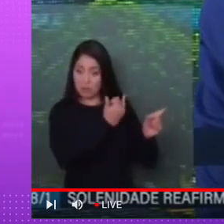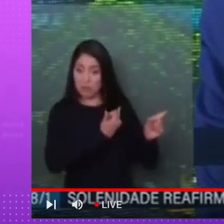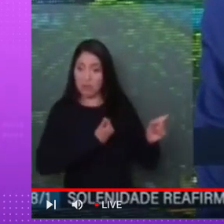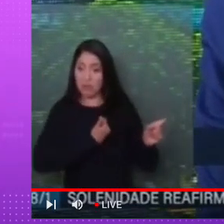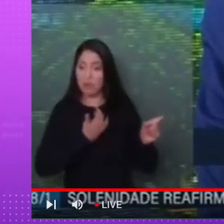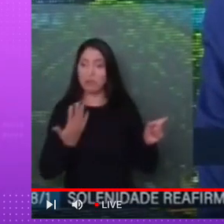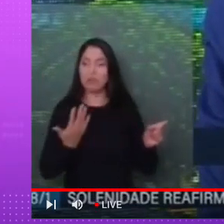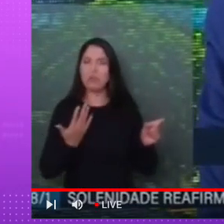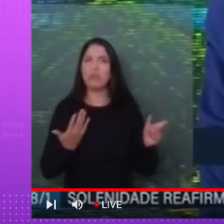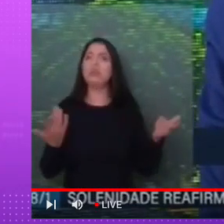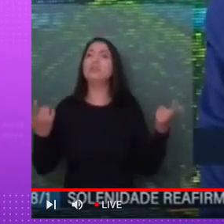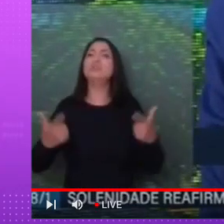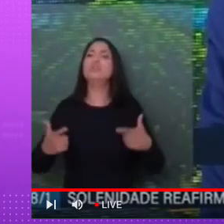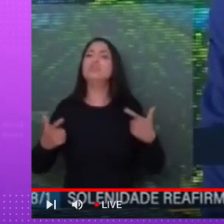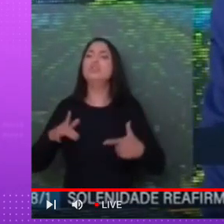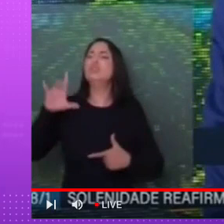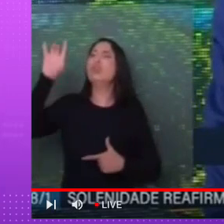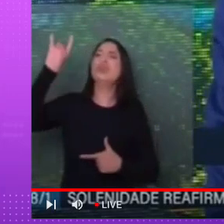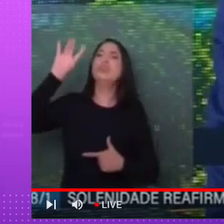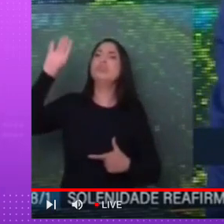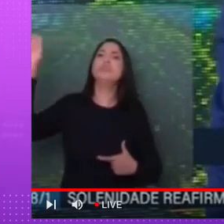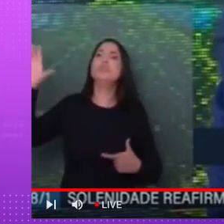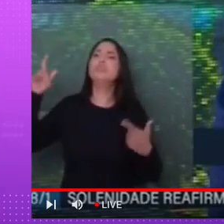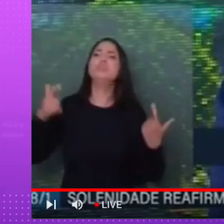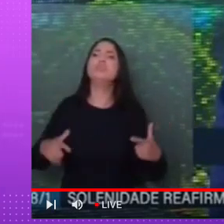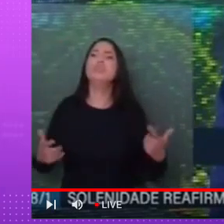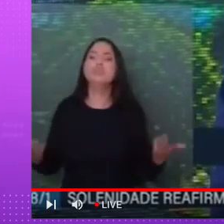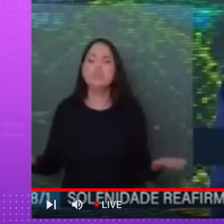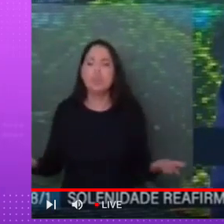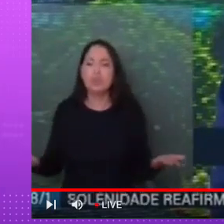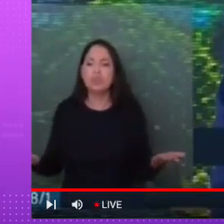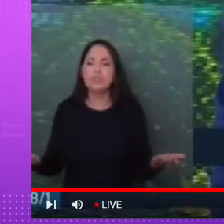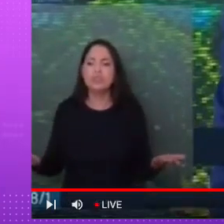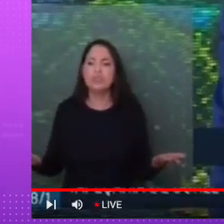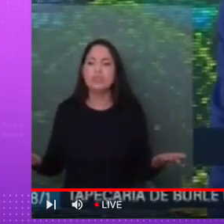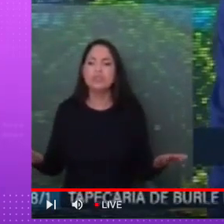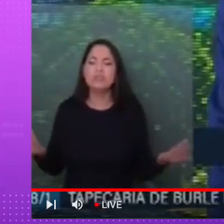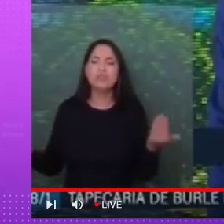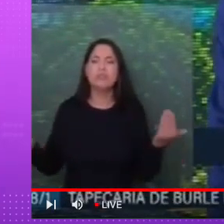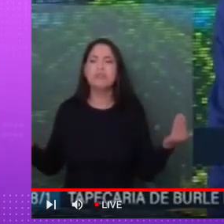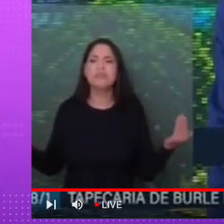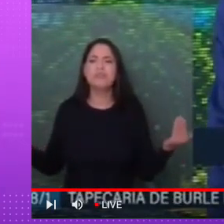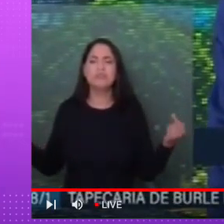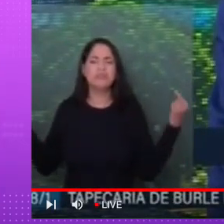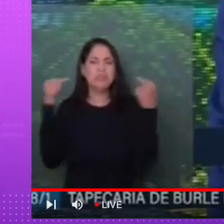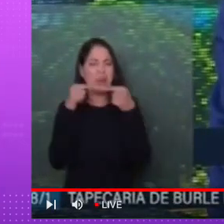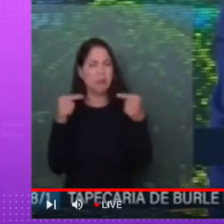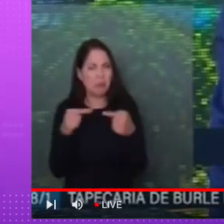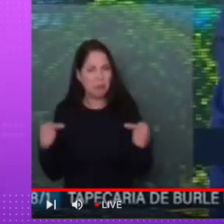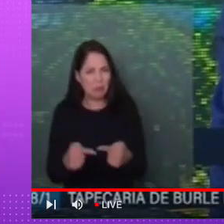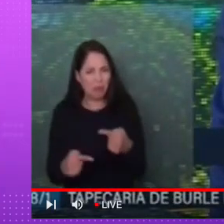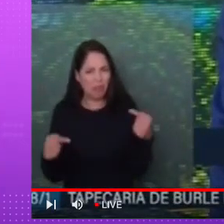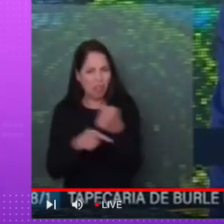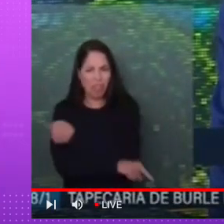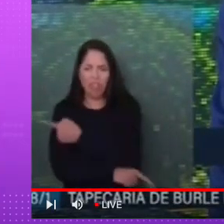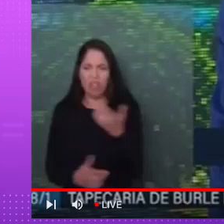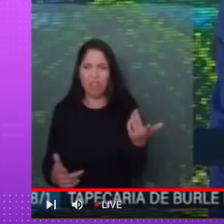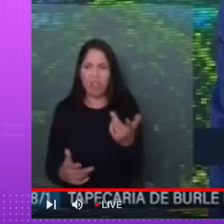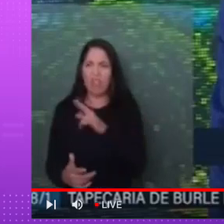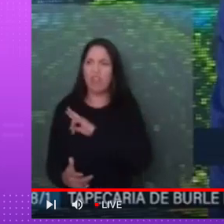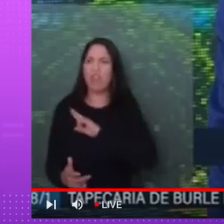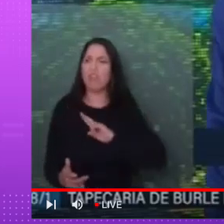reclusão em regime fechado e 1 ano e 6 meses em regime aberto. A execução da pena foi determinada pelo Tribunal